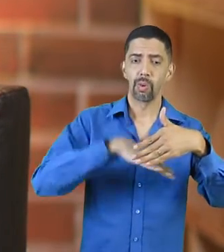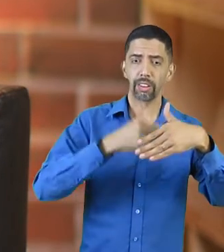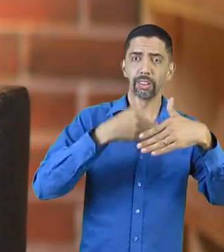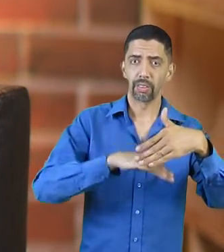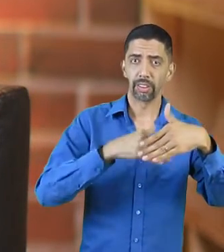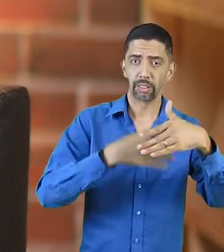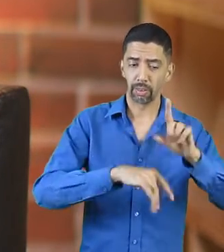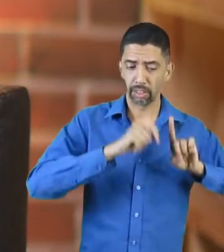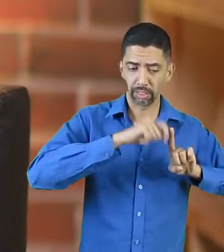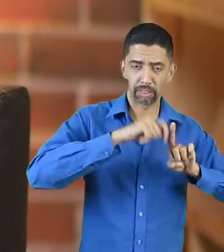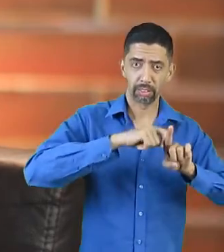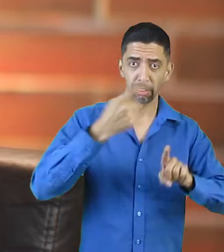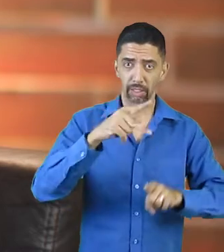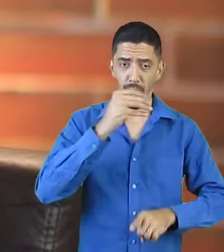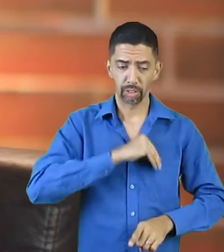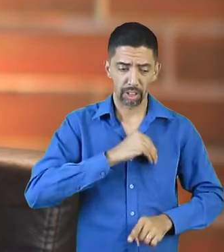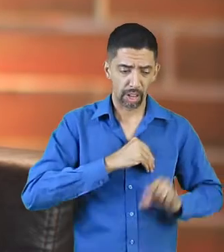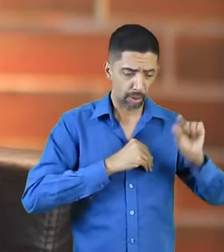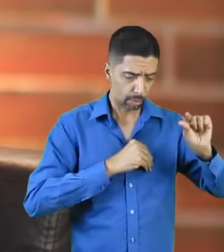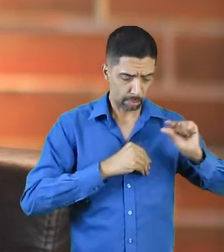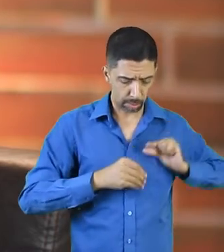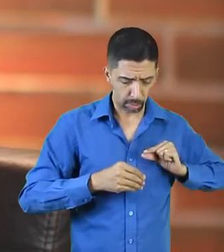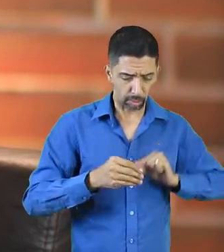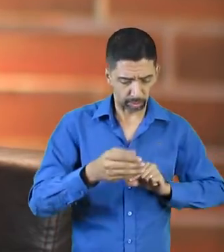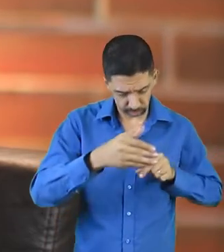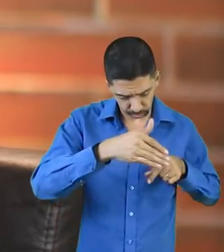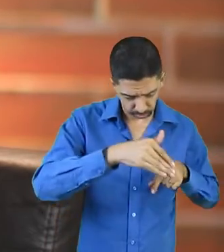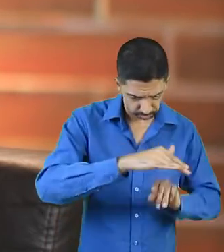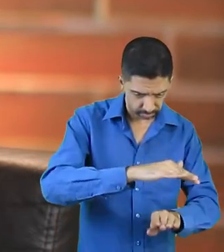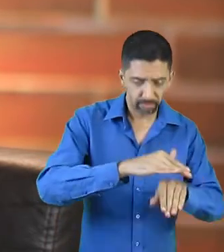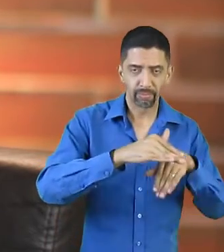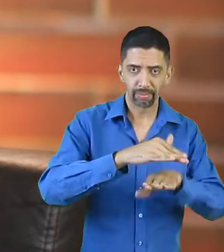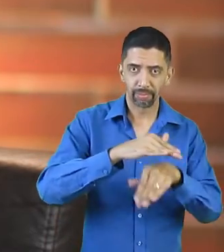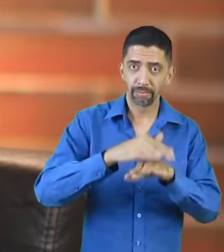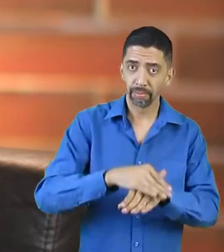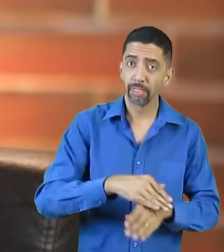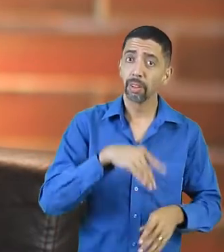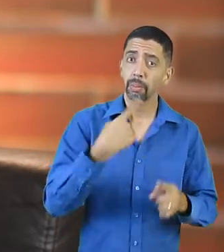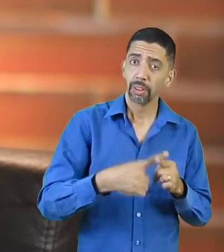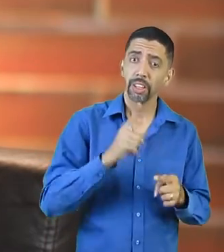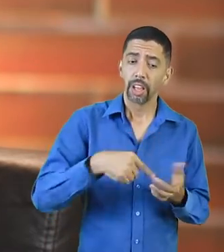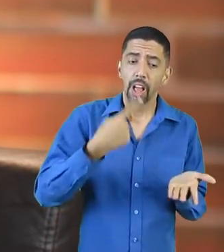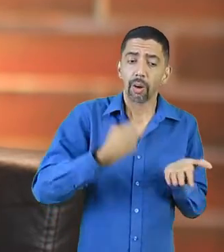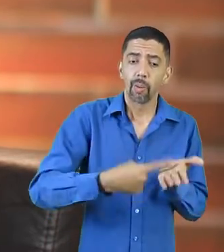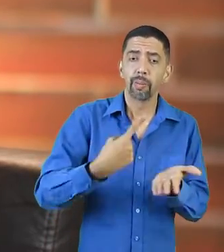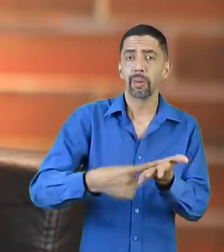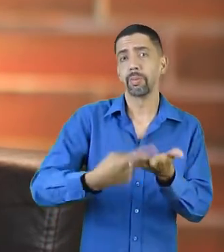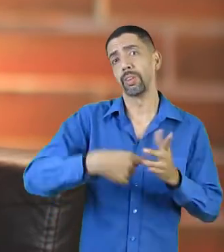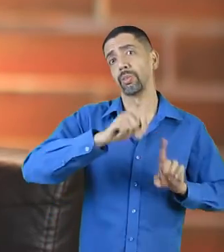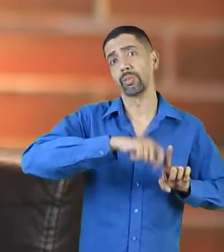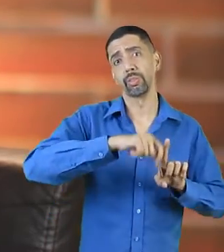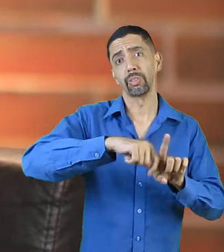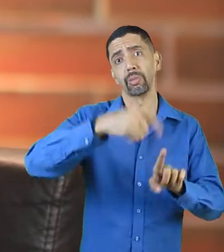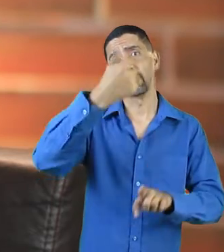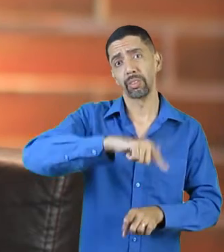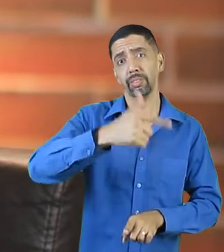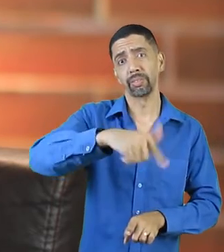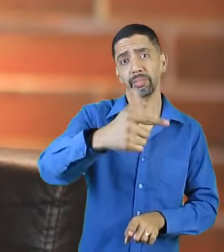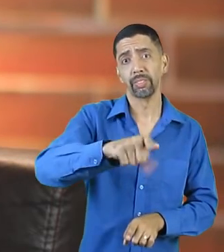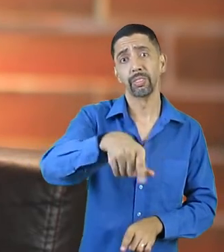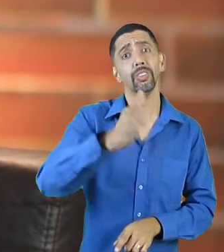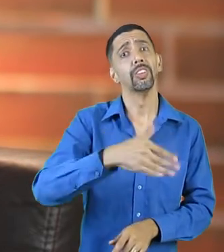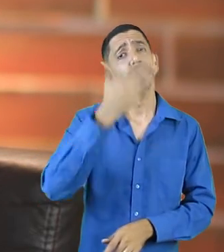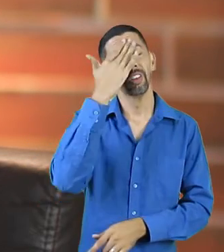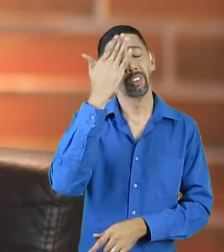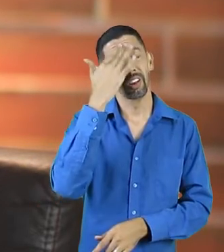você ganha todos os meses para estes compromissos que são fixos. Compromissos esses que são recorrentes.